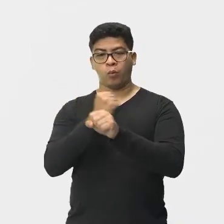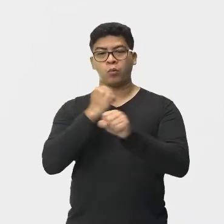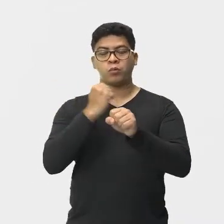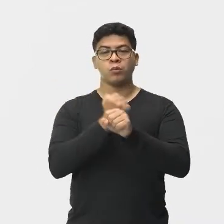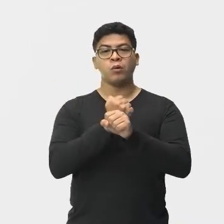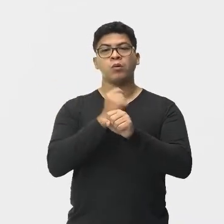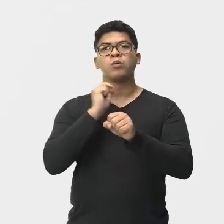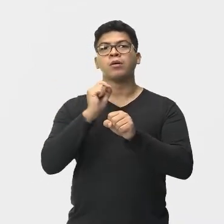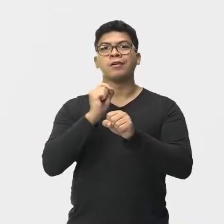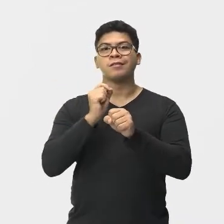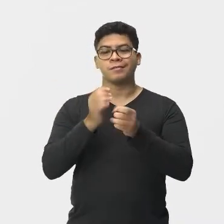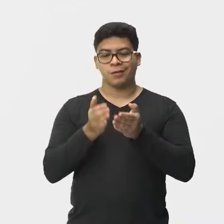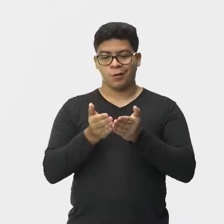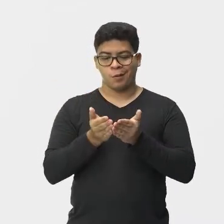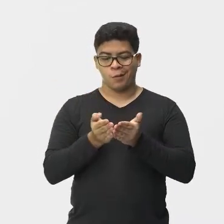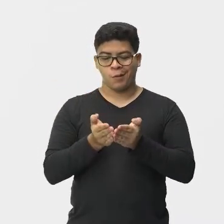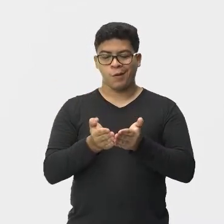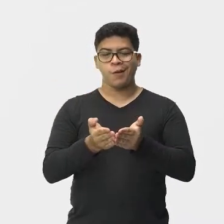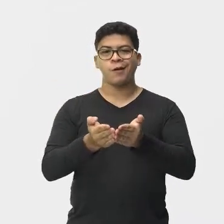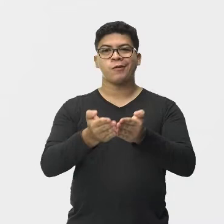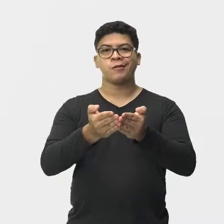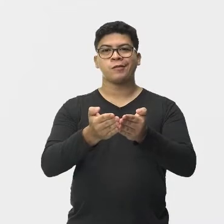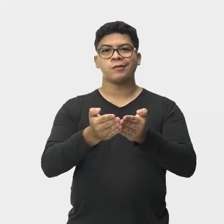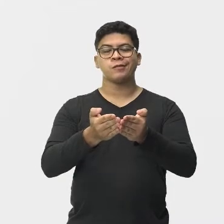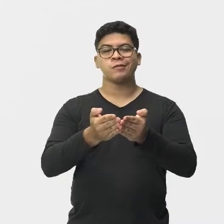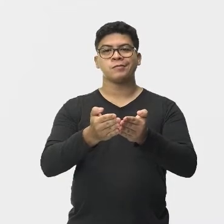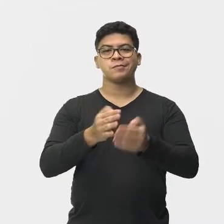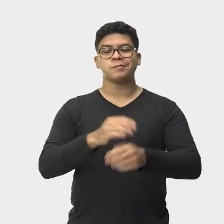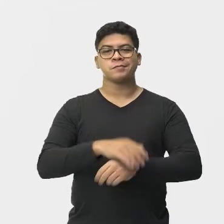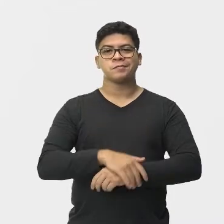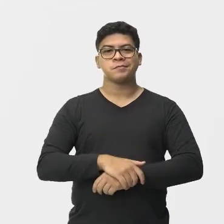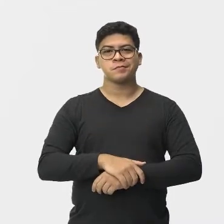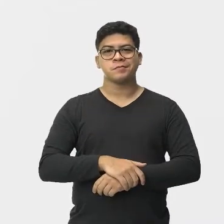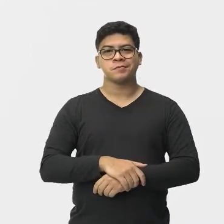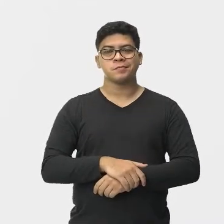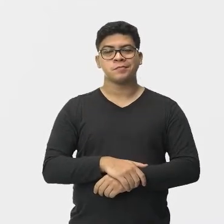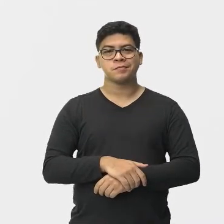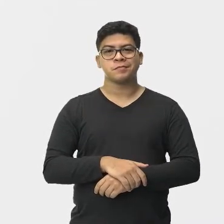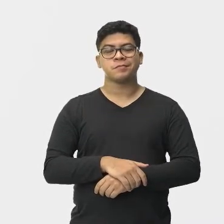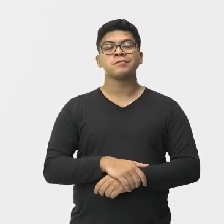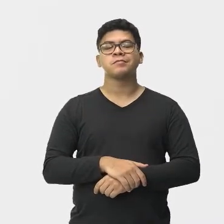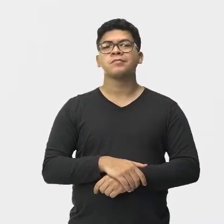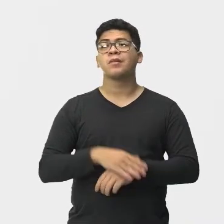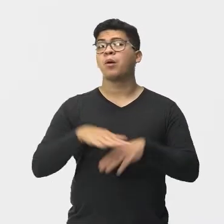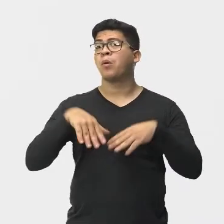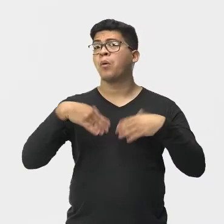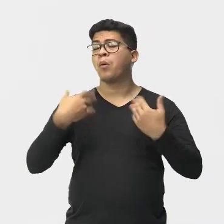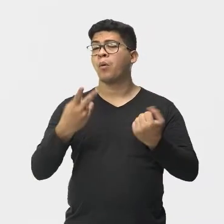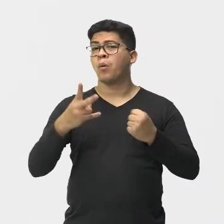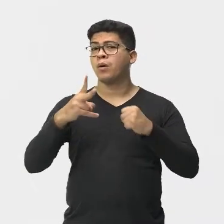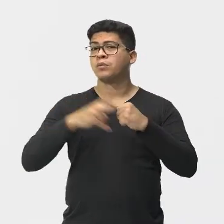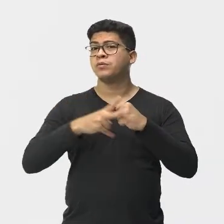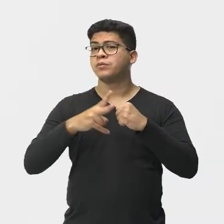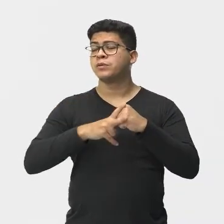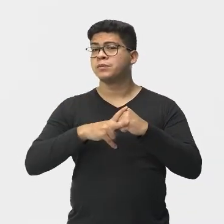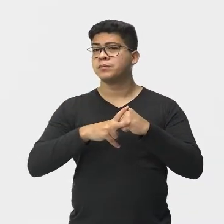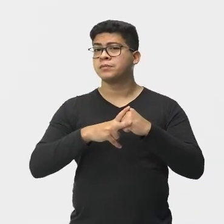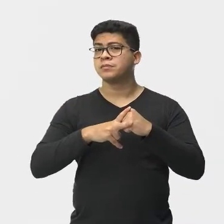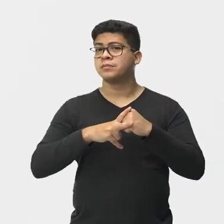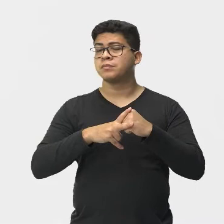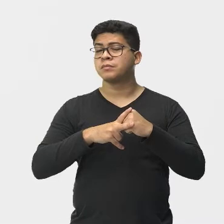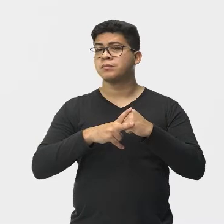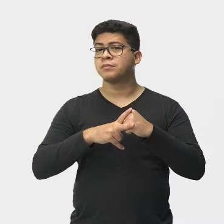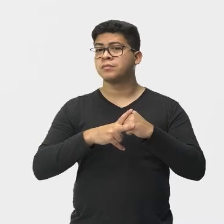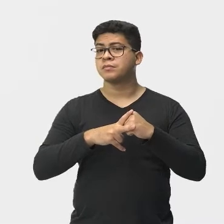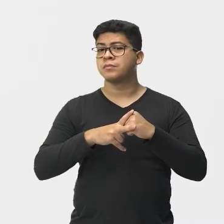Observem que eu estou falando que meu vizinho construiu um barco. Qual é o verbo da nossa frase? Mi